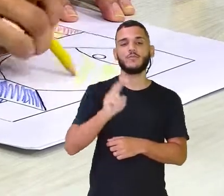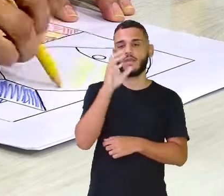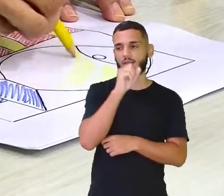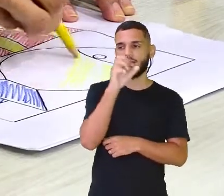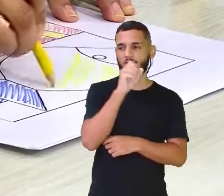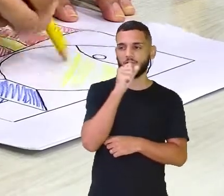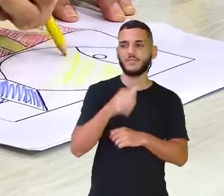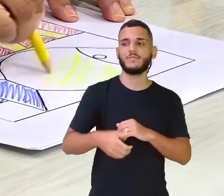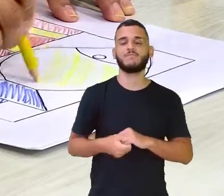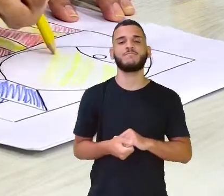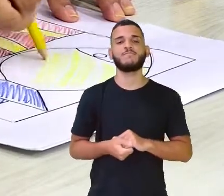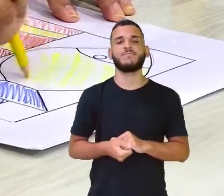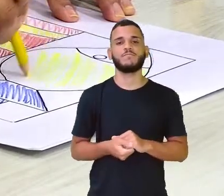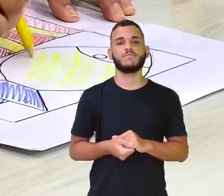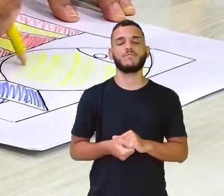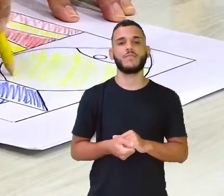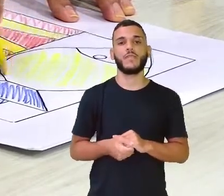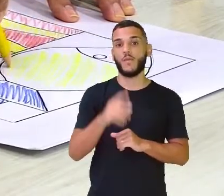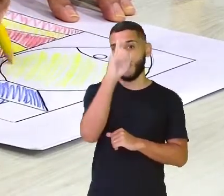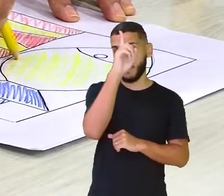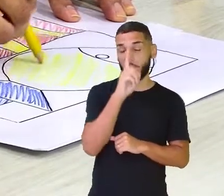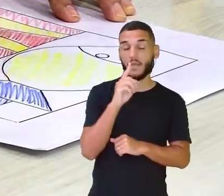Então aqui ele usou o amarelo no peixe.